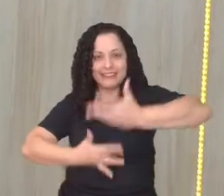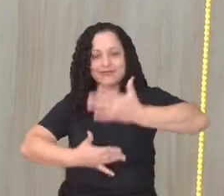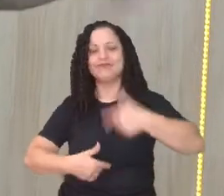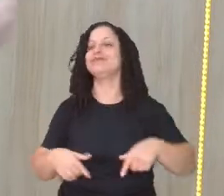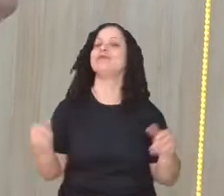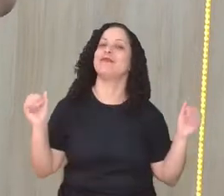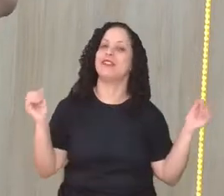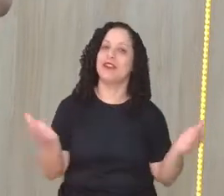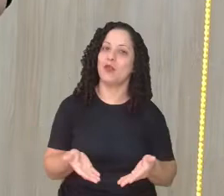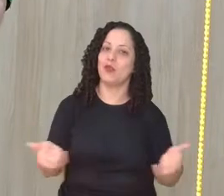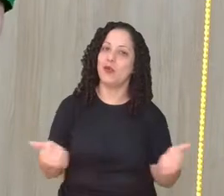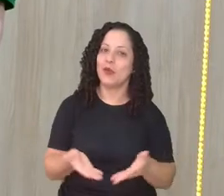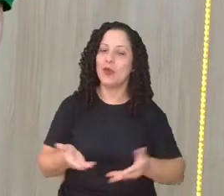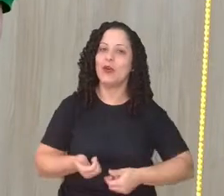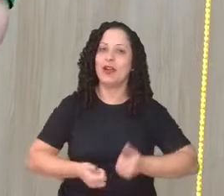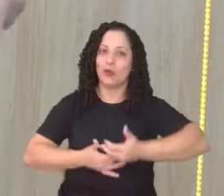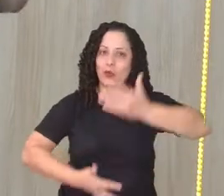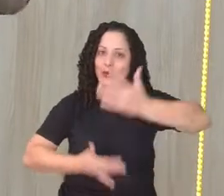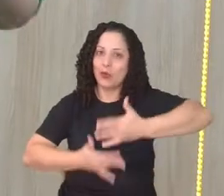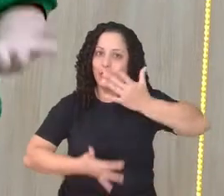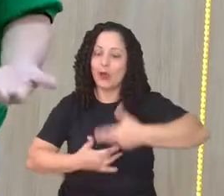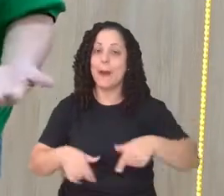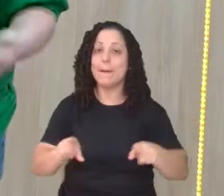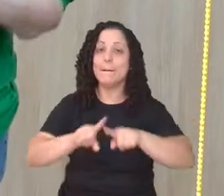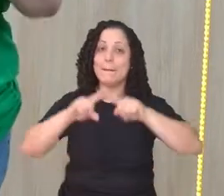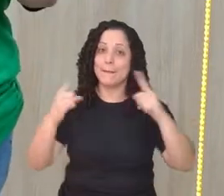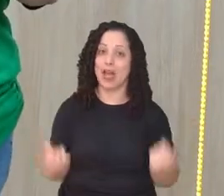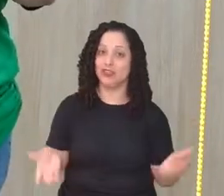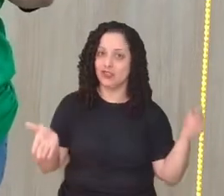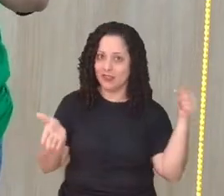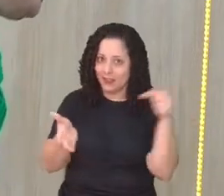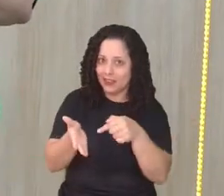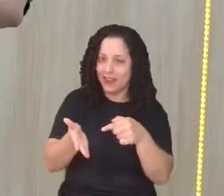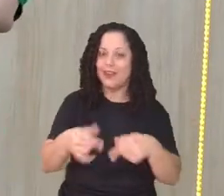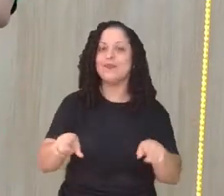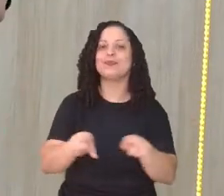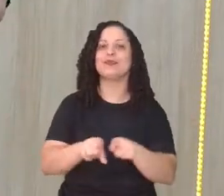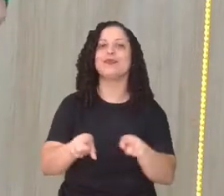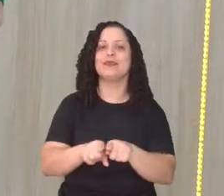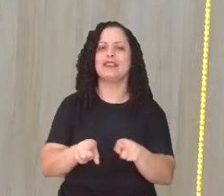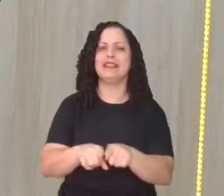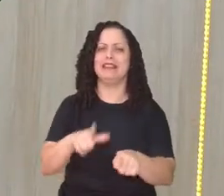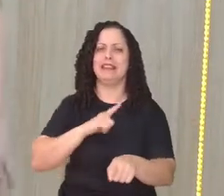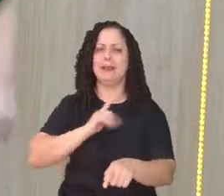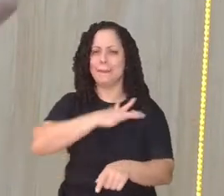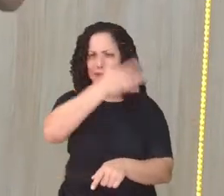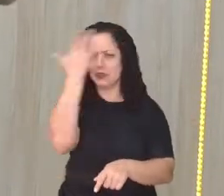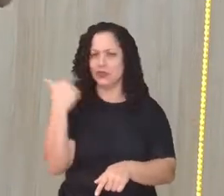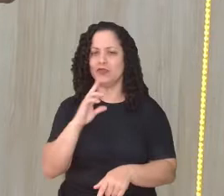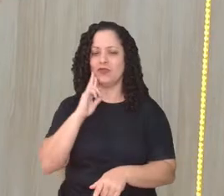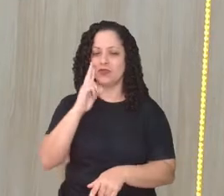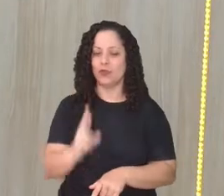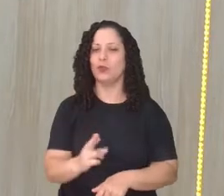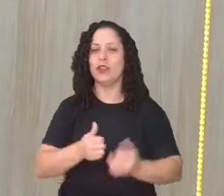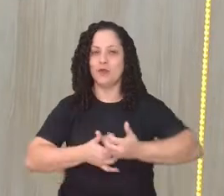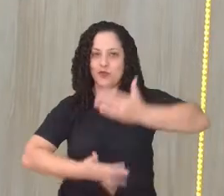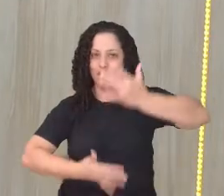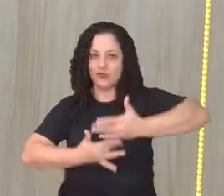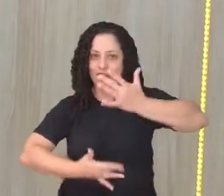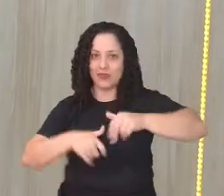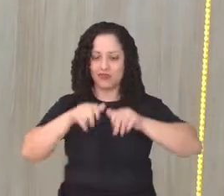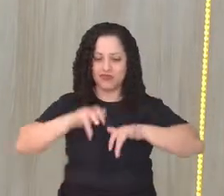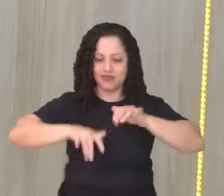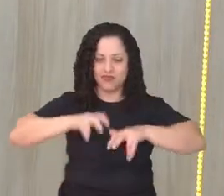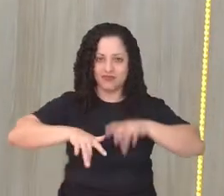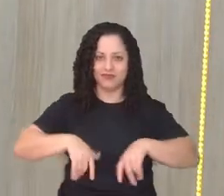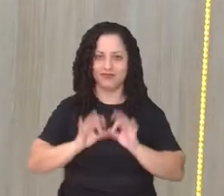aqui agora que a gente pode responder, mas sempre vai ter alguém respondendo para vocês lá no chat,